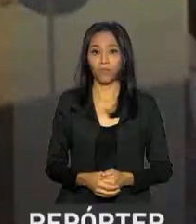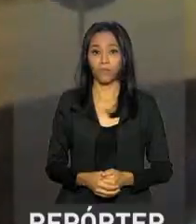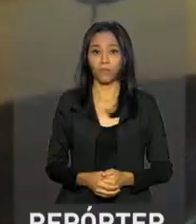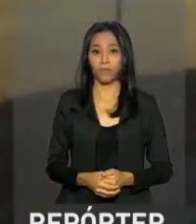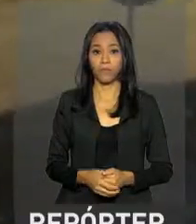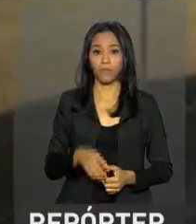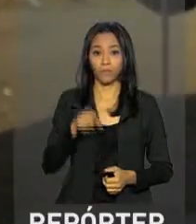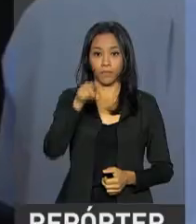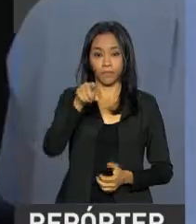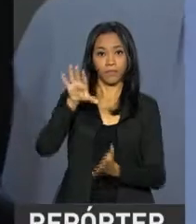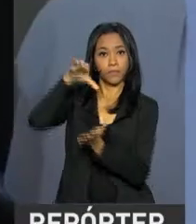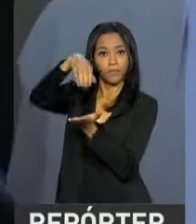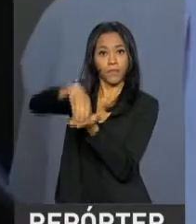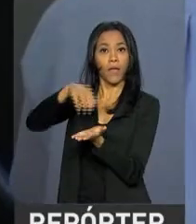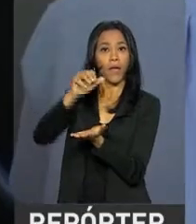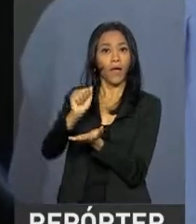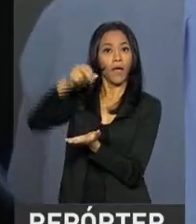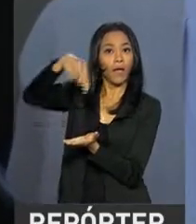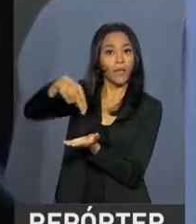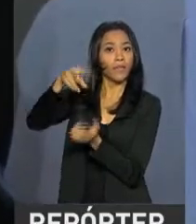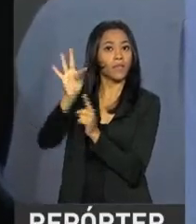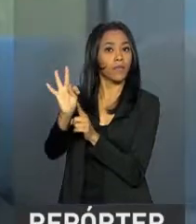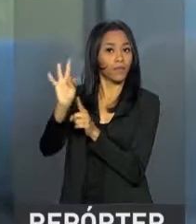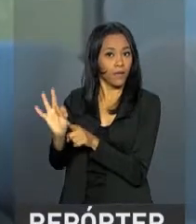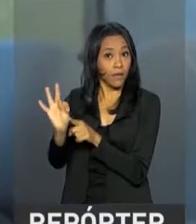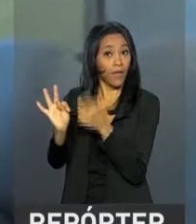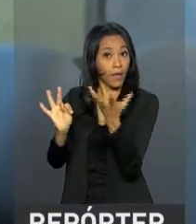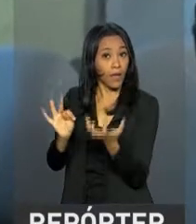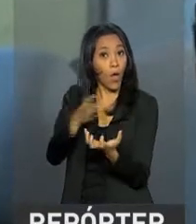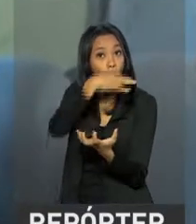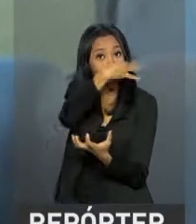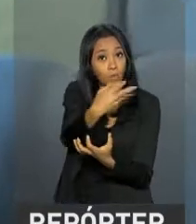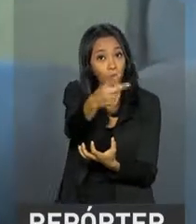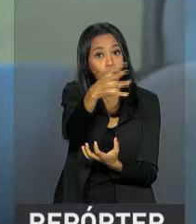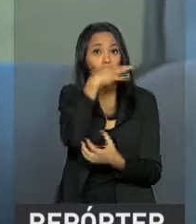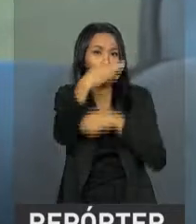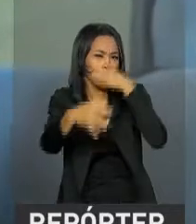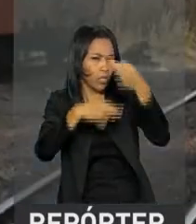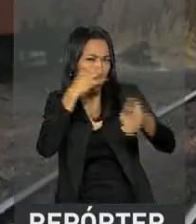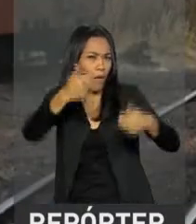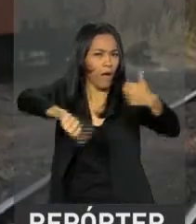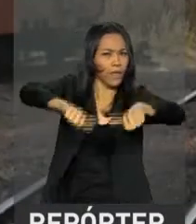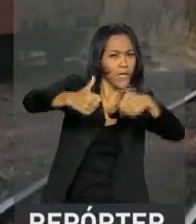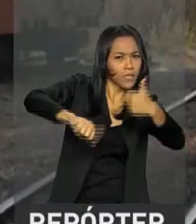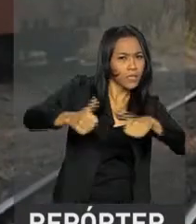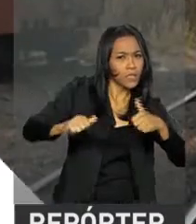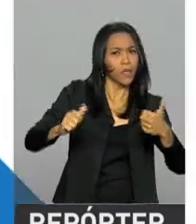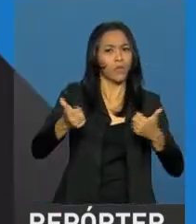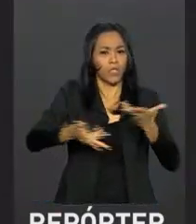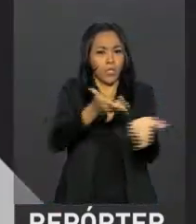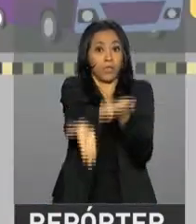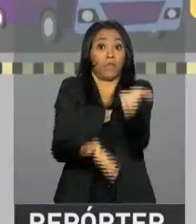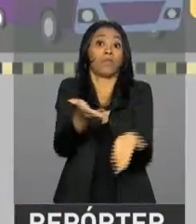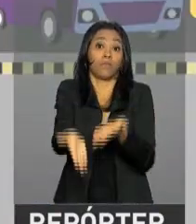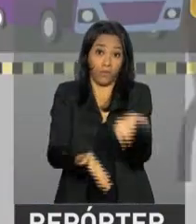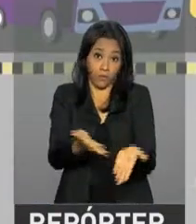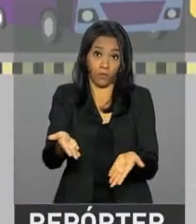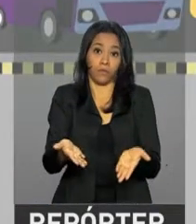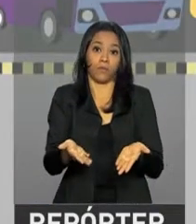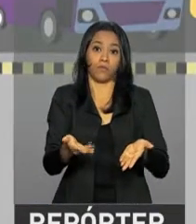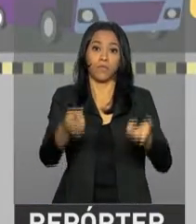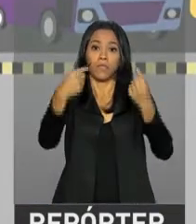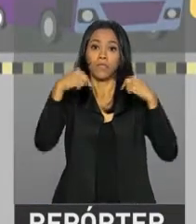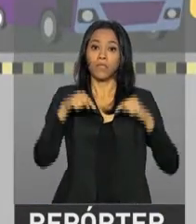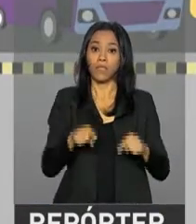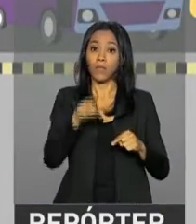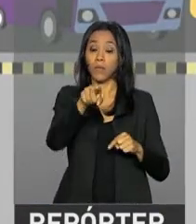A Agência Nacional de Transportes Terrestres quer ouvir você sobre a qualidade dos serviços de transportes. A